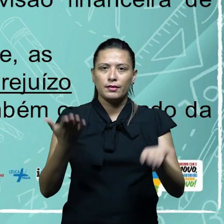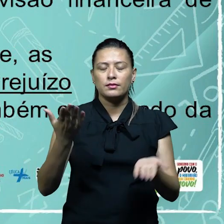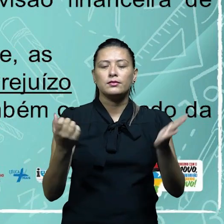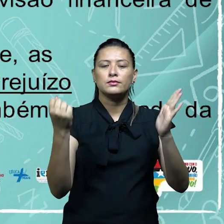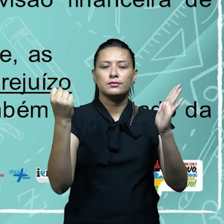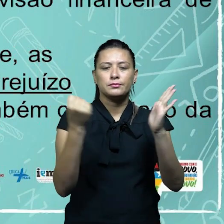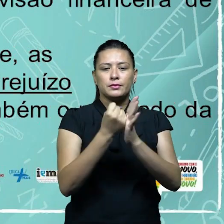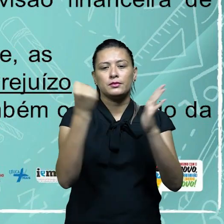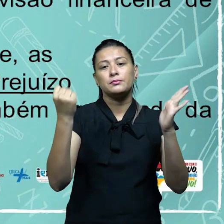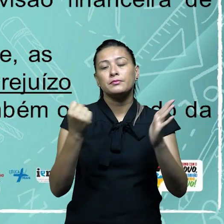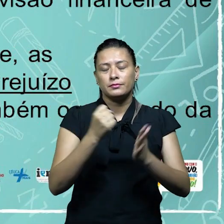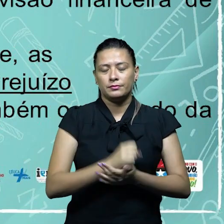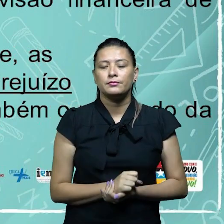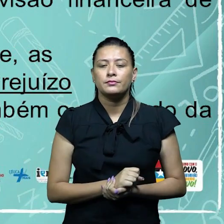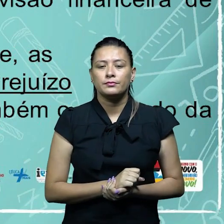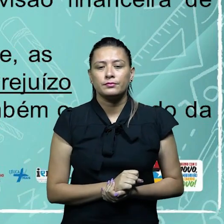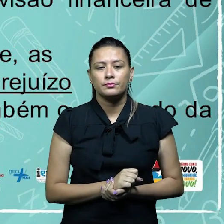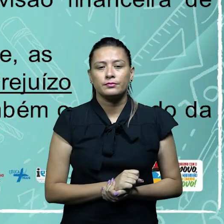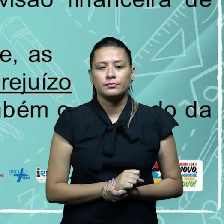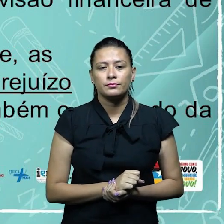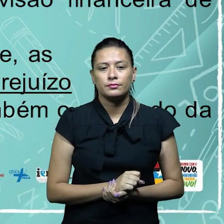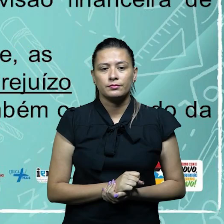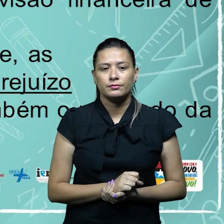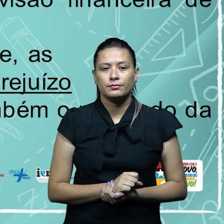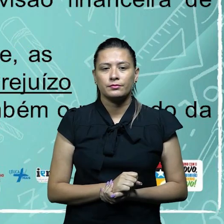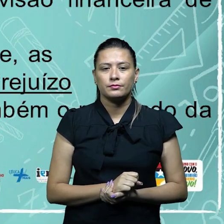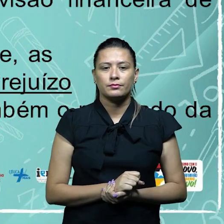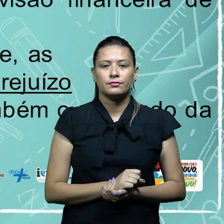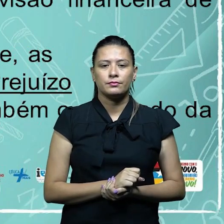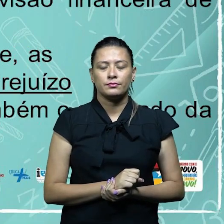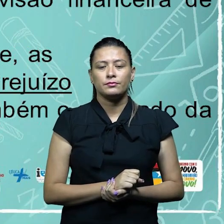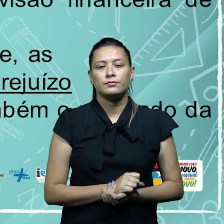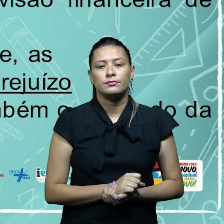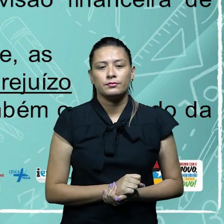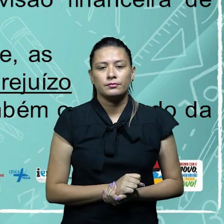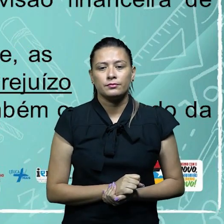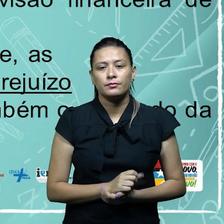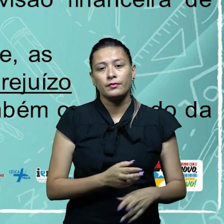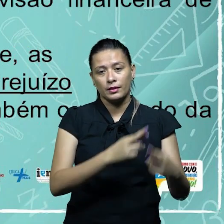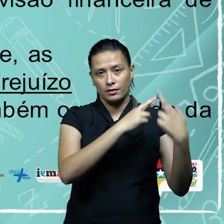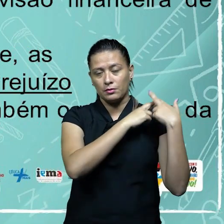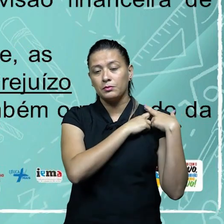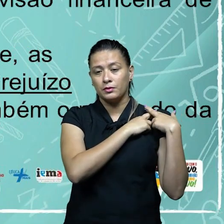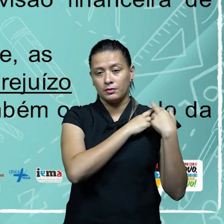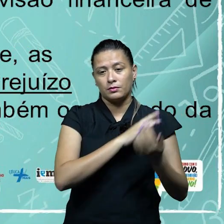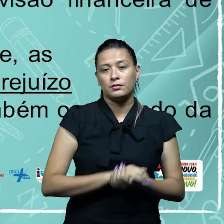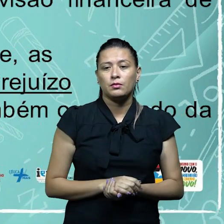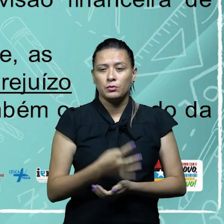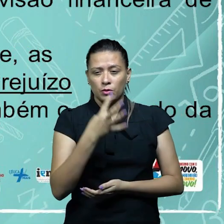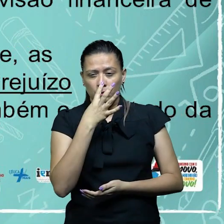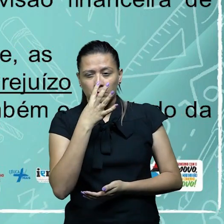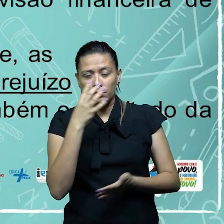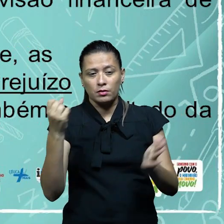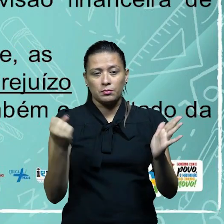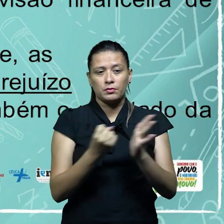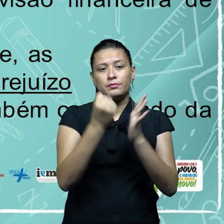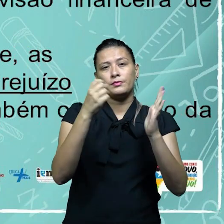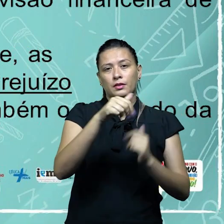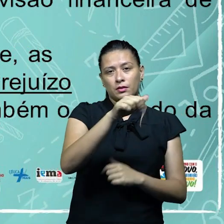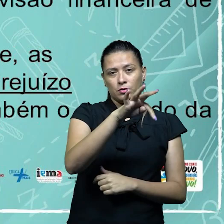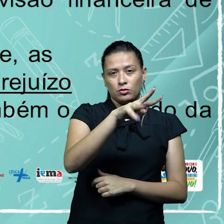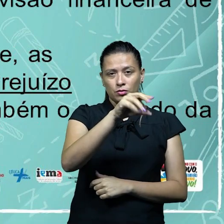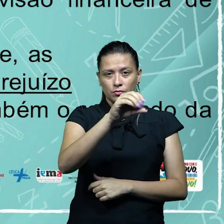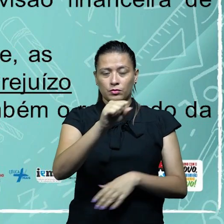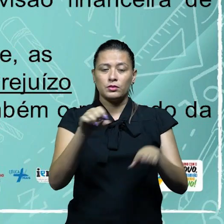patrimonial, responsável por analisar o patrimônio de ativos e passivos da empresa, como nós já citamos, tá? O outro relatório muito